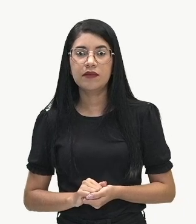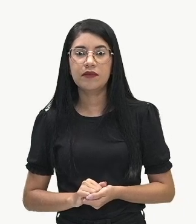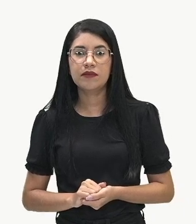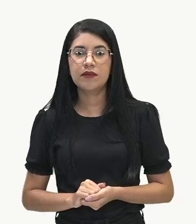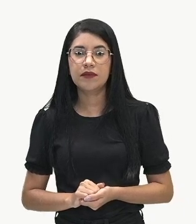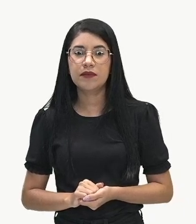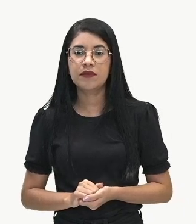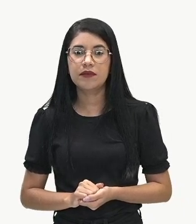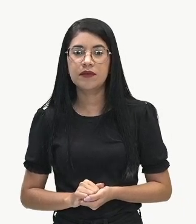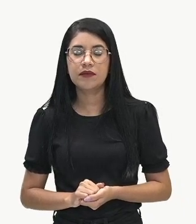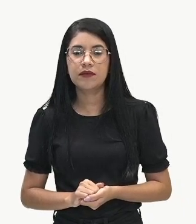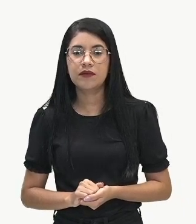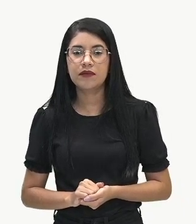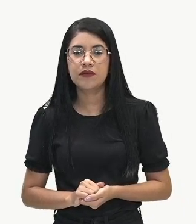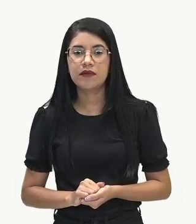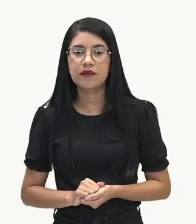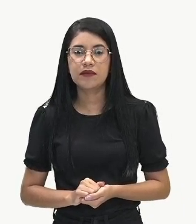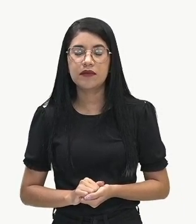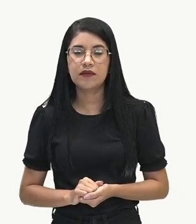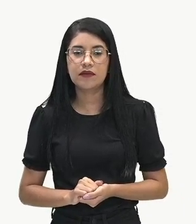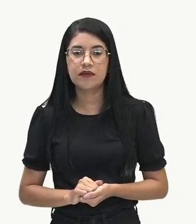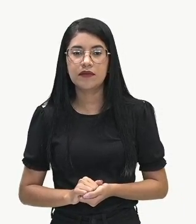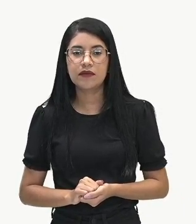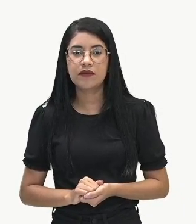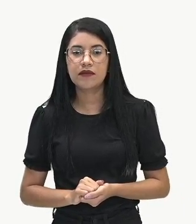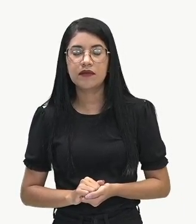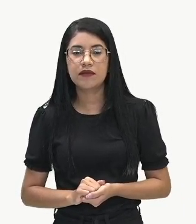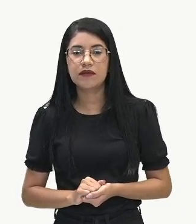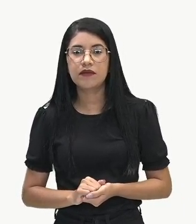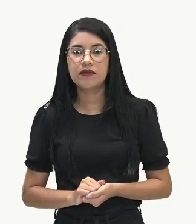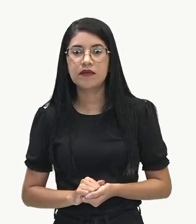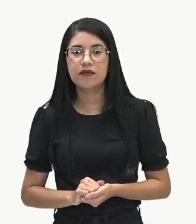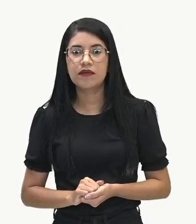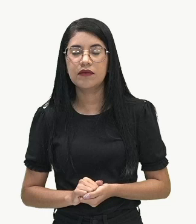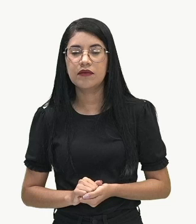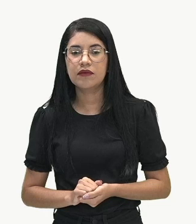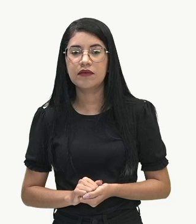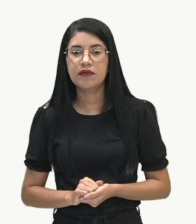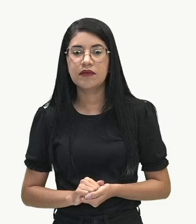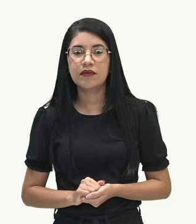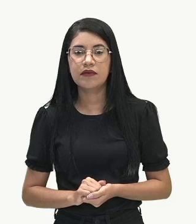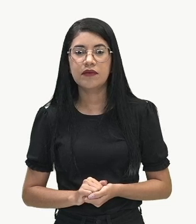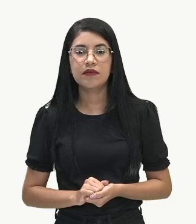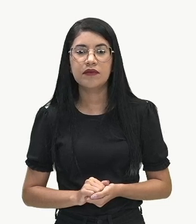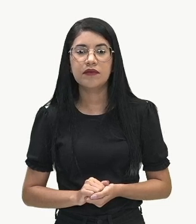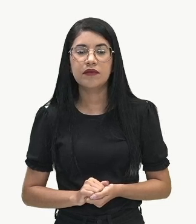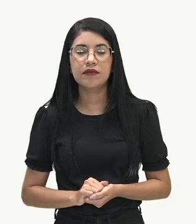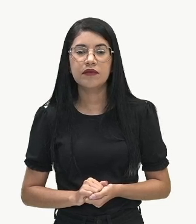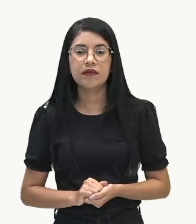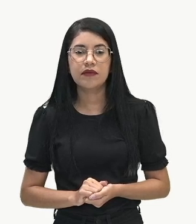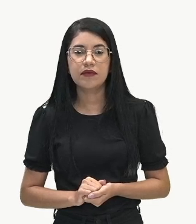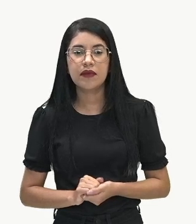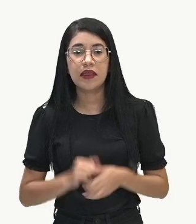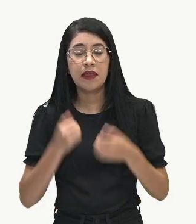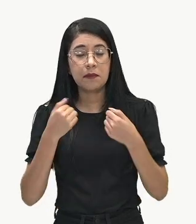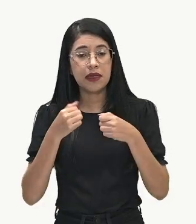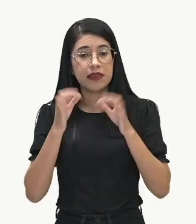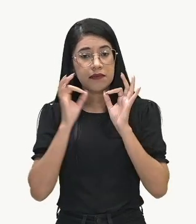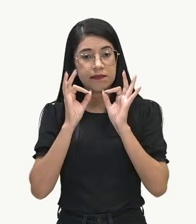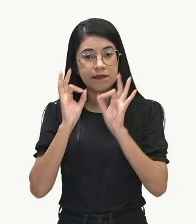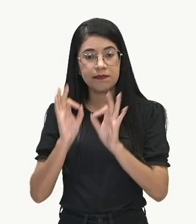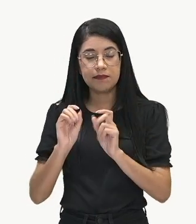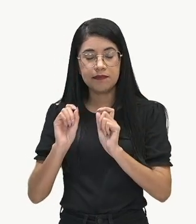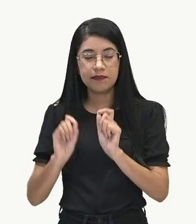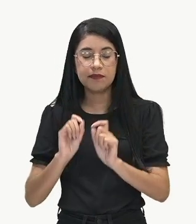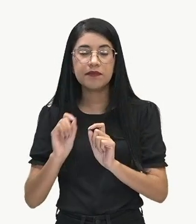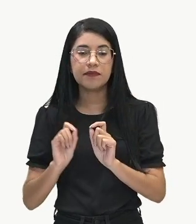336,6 kJ, tá? Aí aqui você tem que refletir o seguinte. Vamos lá. O que você